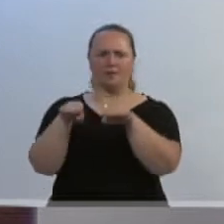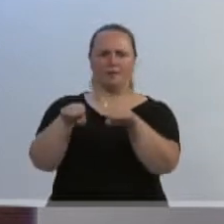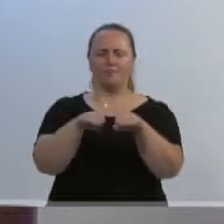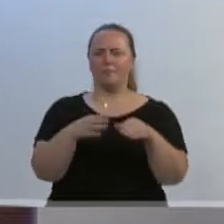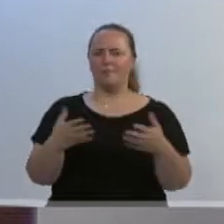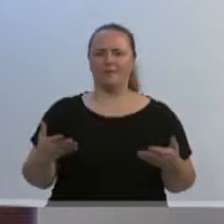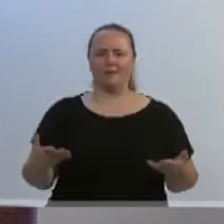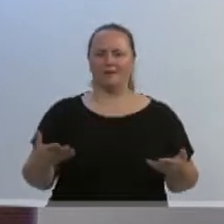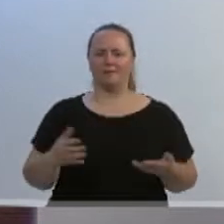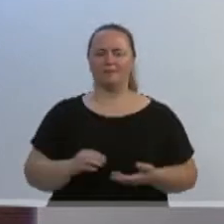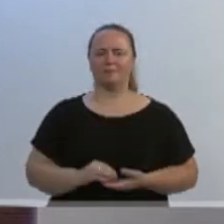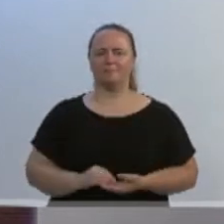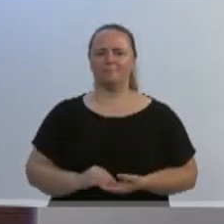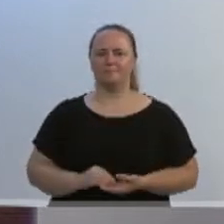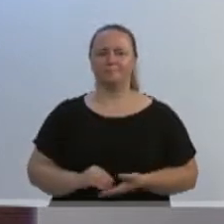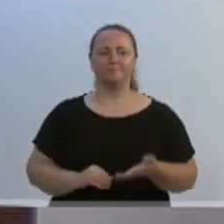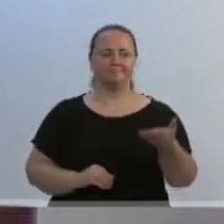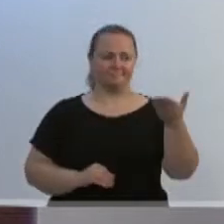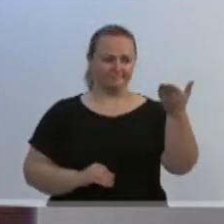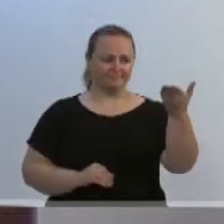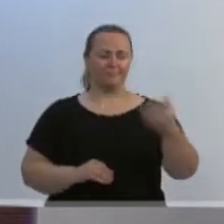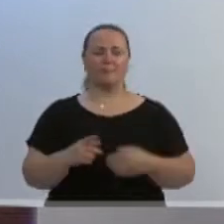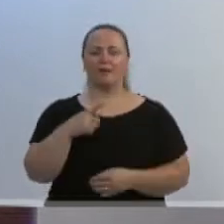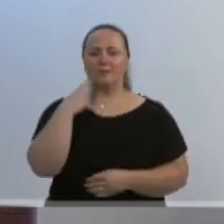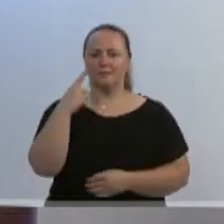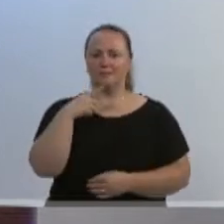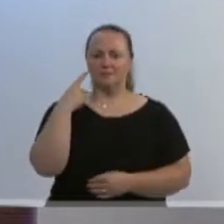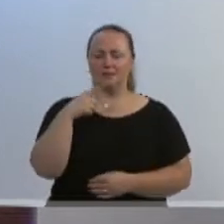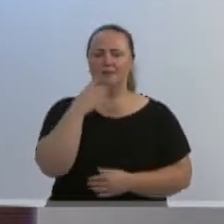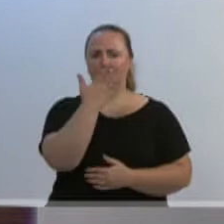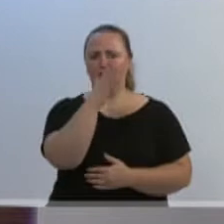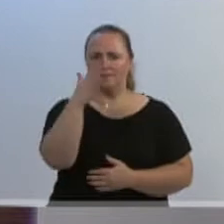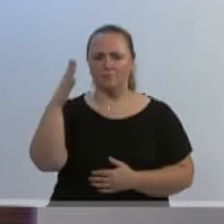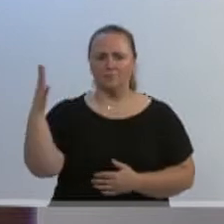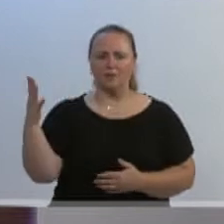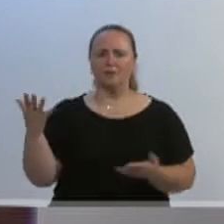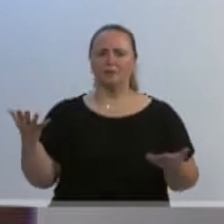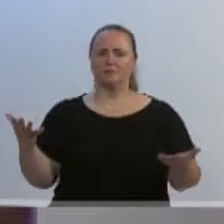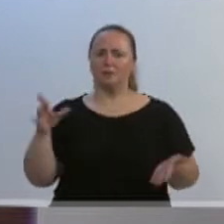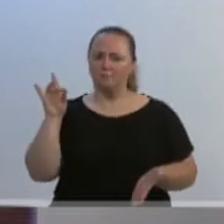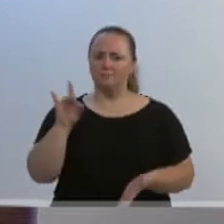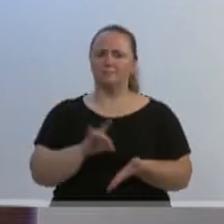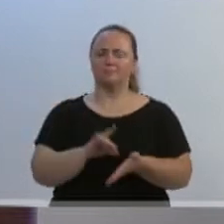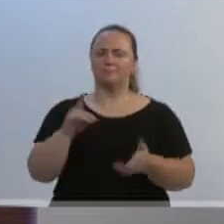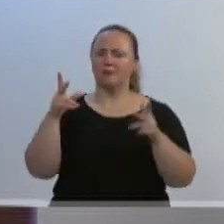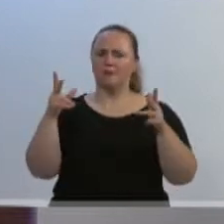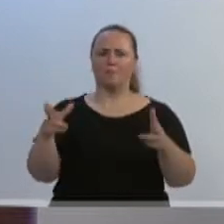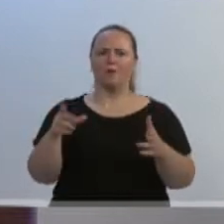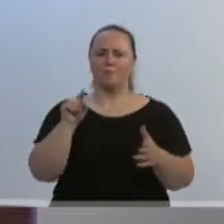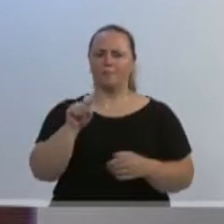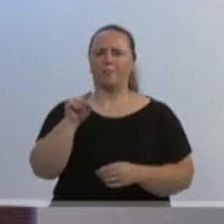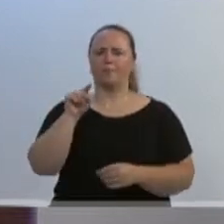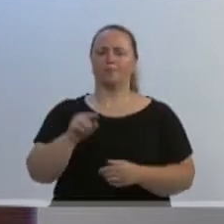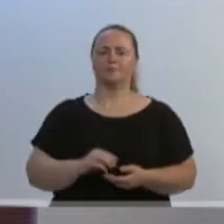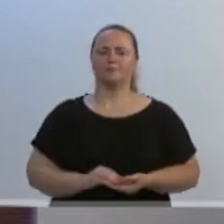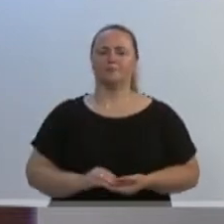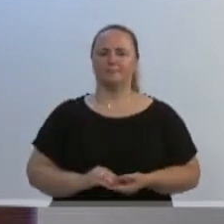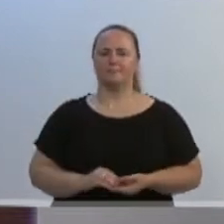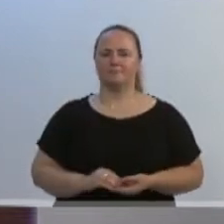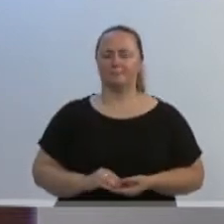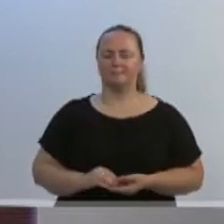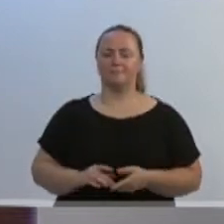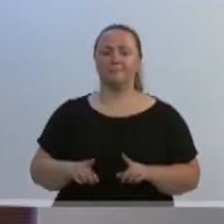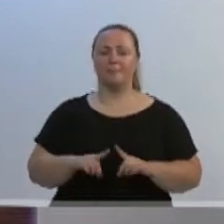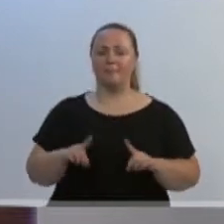iguais. O vereador Lanzarin invocou aqui a natureza, e somos absolutamente todos iguais e ponto. Agora